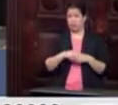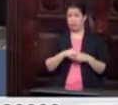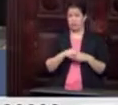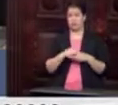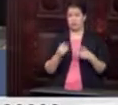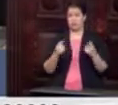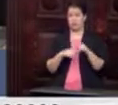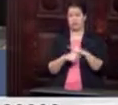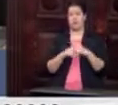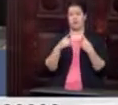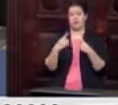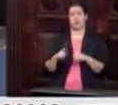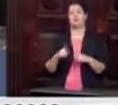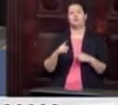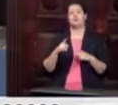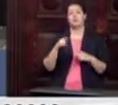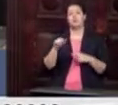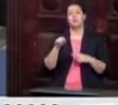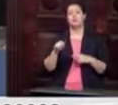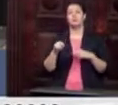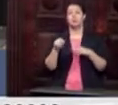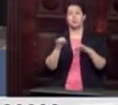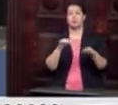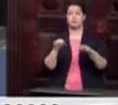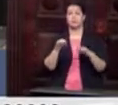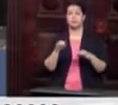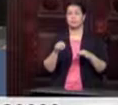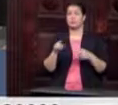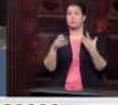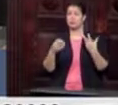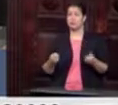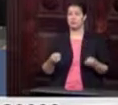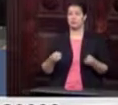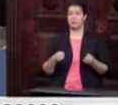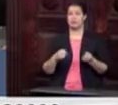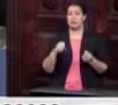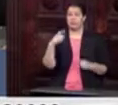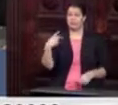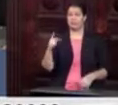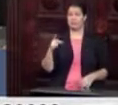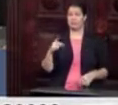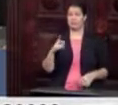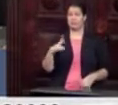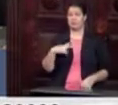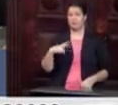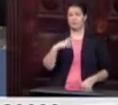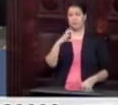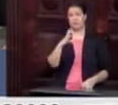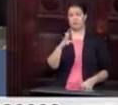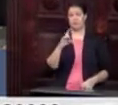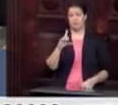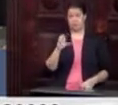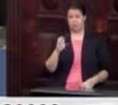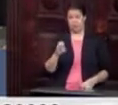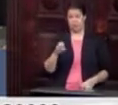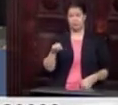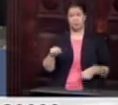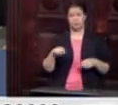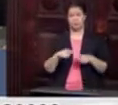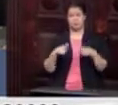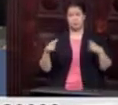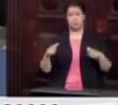contrários ao projeto que autorizava a alienação das ações da SEDAI. Mas a maioria da Casa aprovou esse